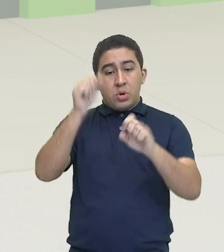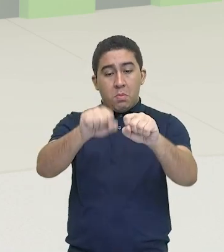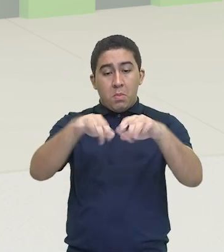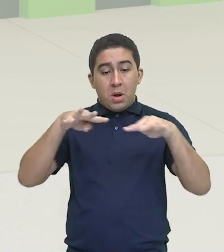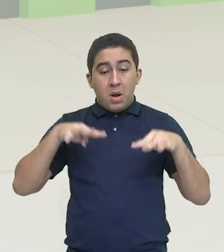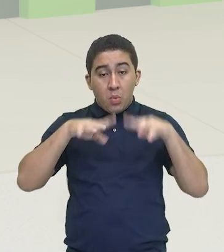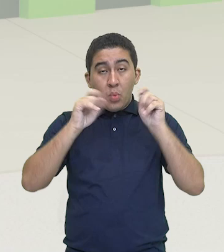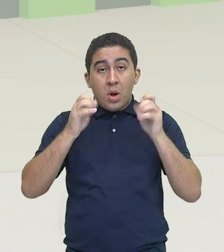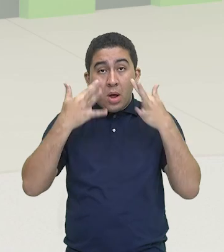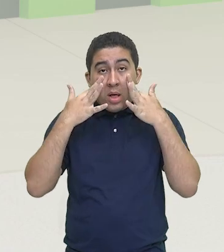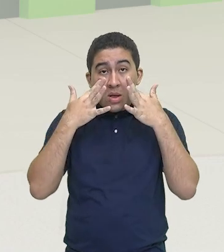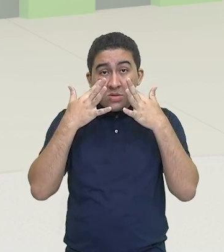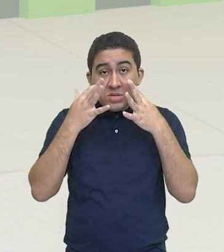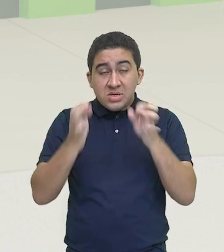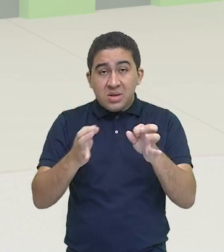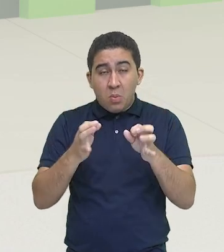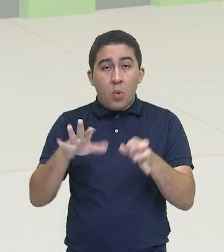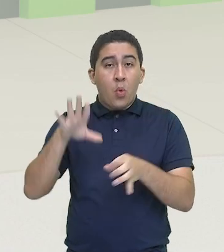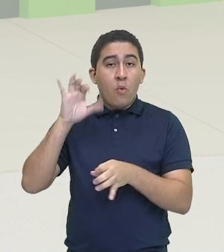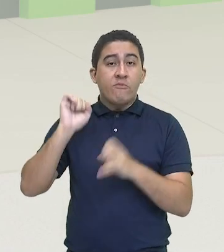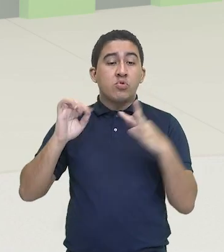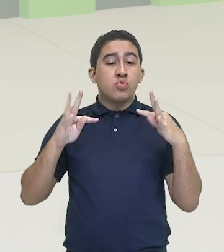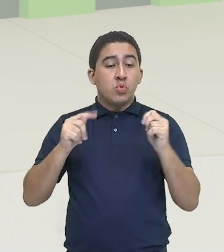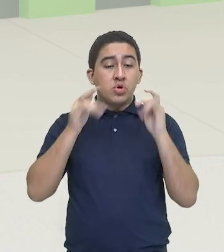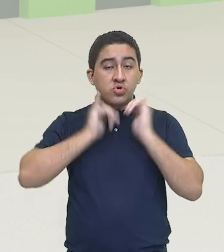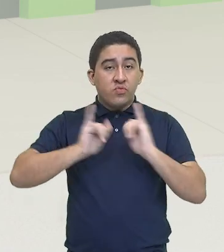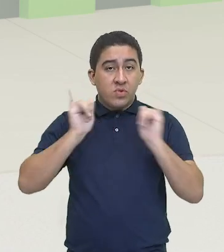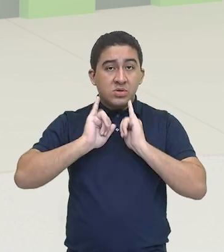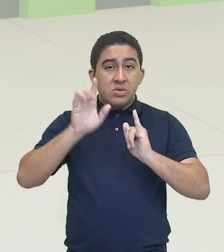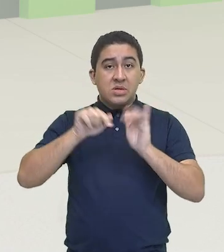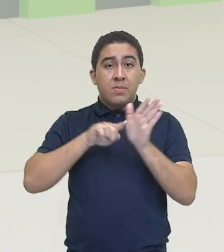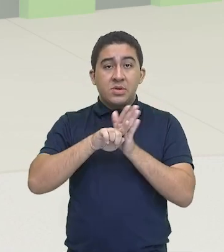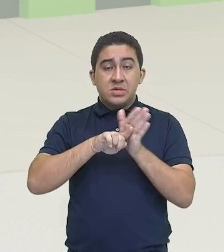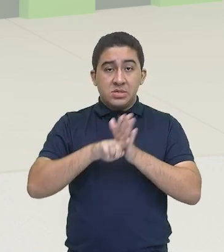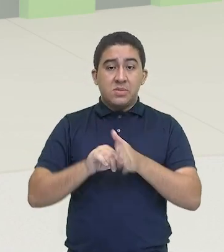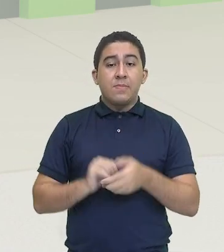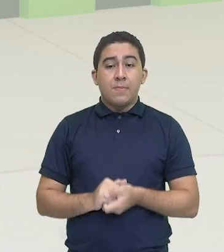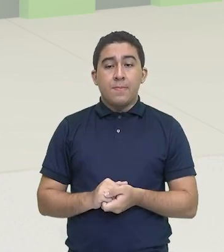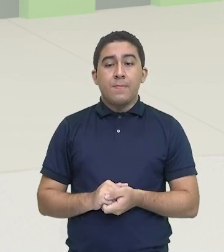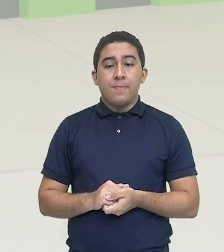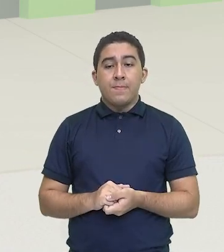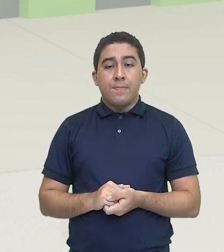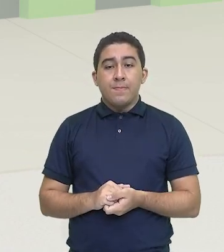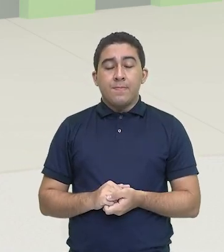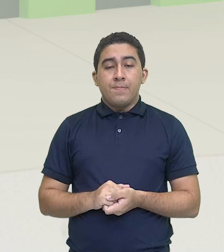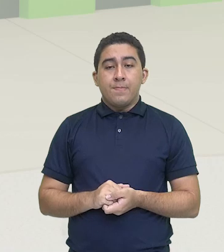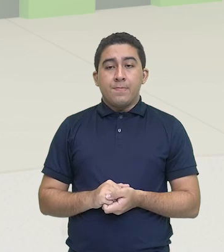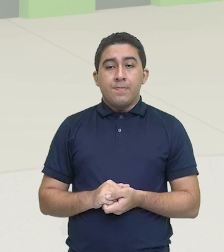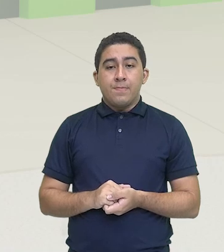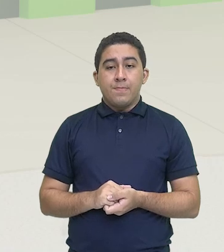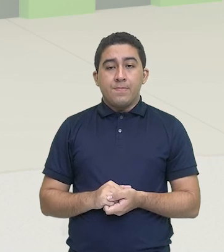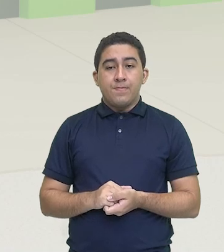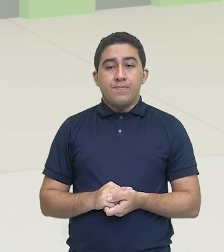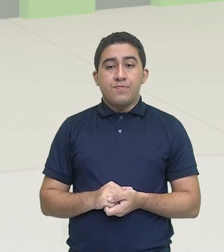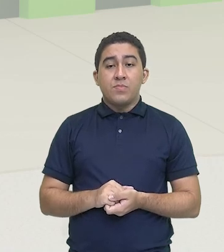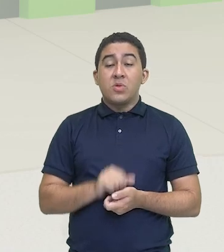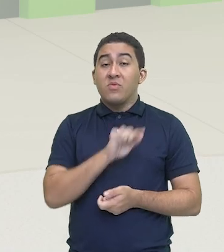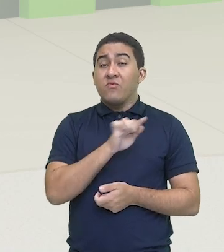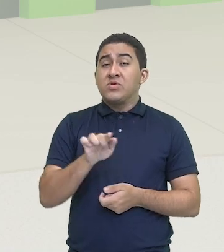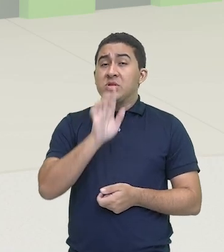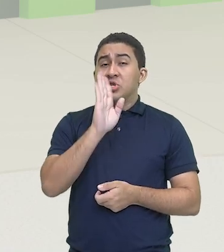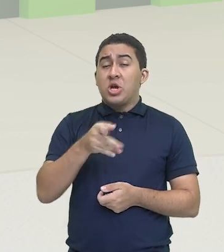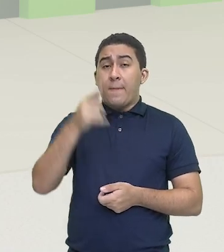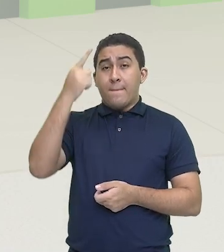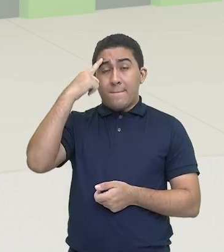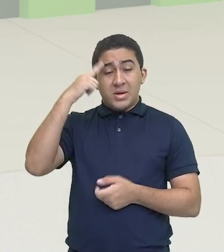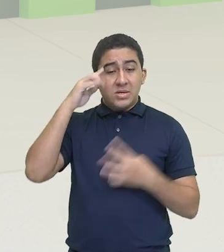estão atentas, ouvindo a divulgação daquela pesquisa, aquela apresentação. Você